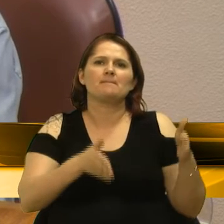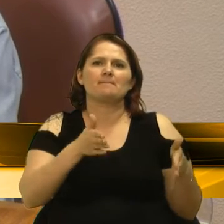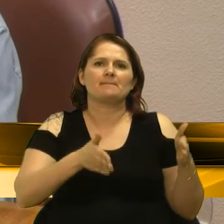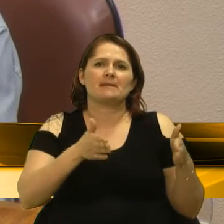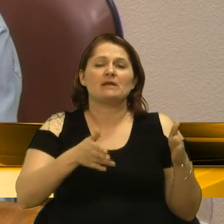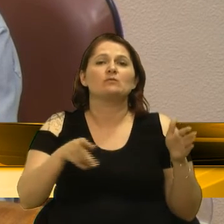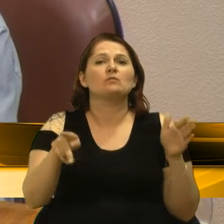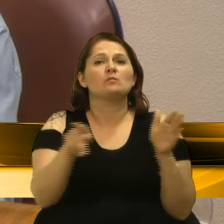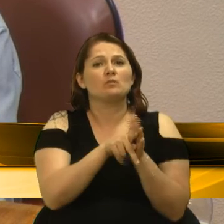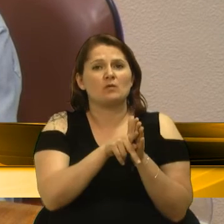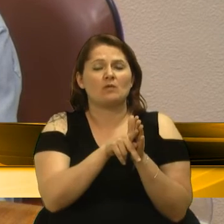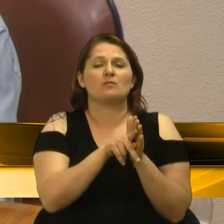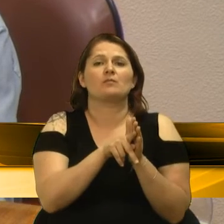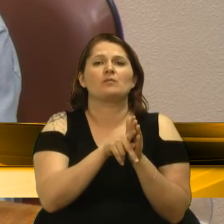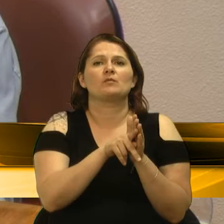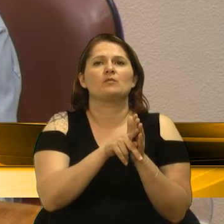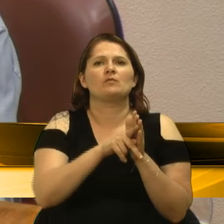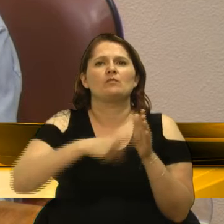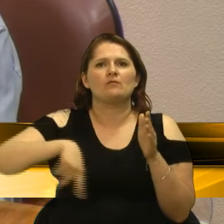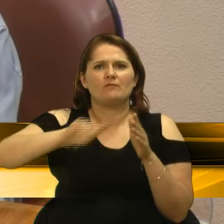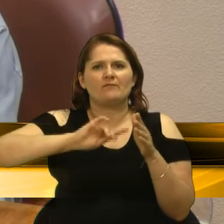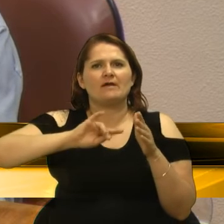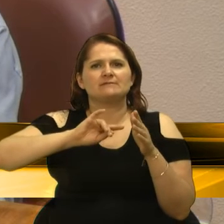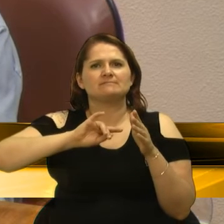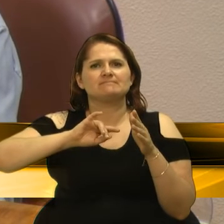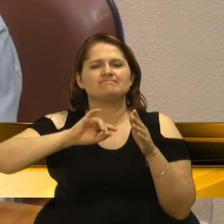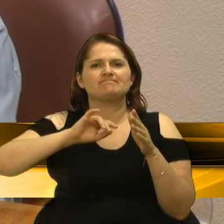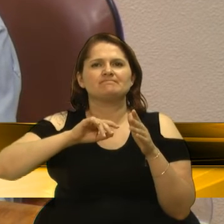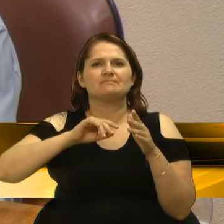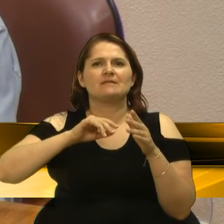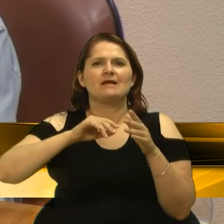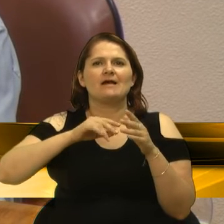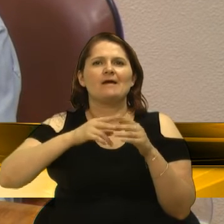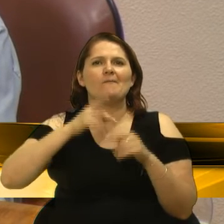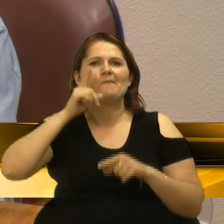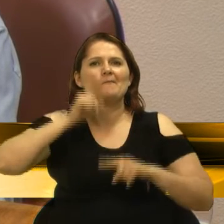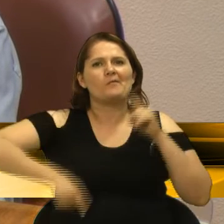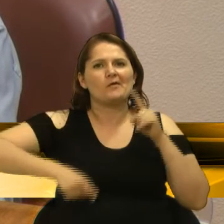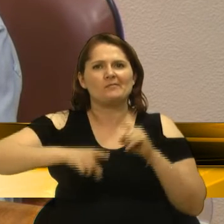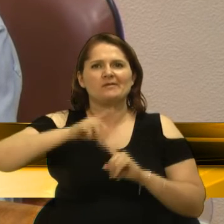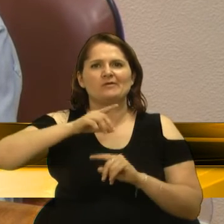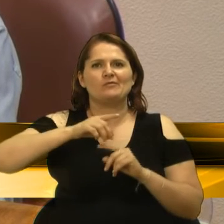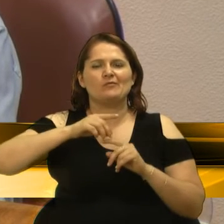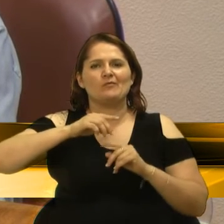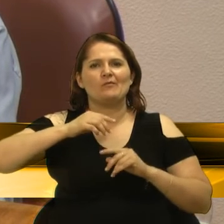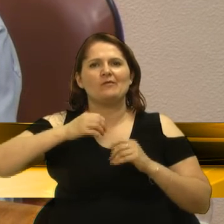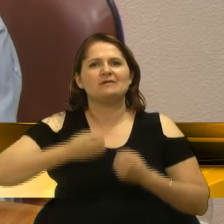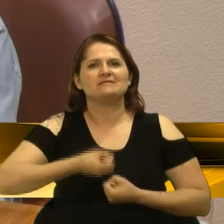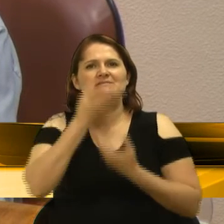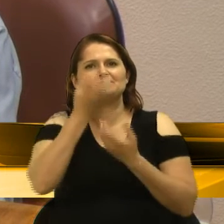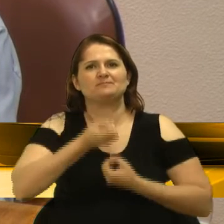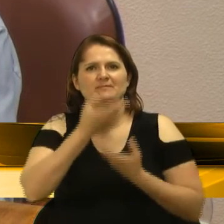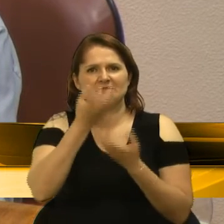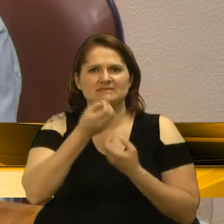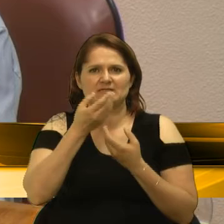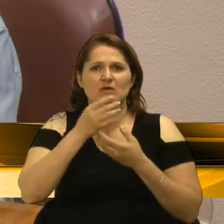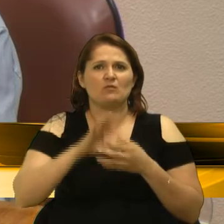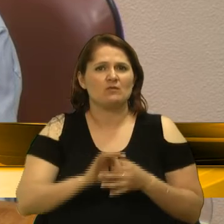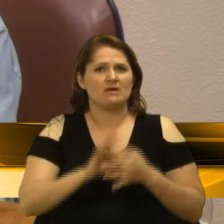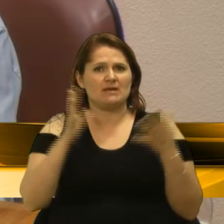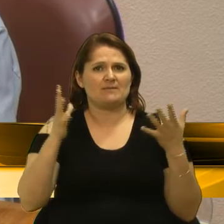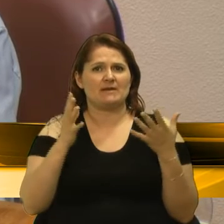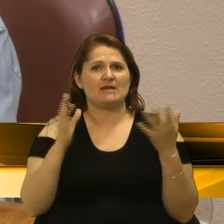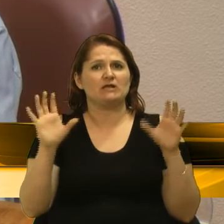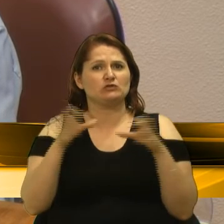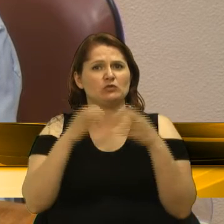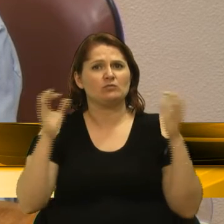abstenha de prática de atos que inviabilize na prática o exercício dos direitos à liberdade de expressão, de manifestação e de reunião pacífica e